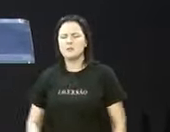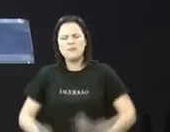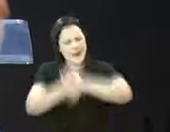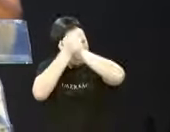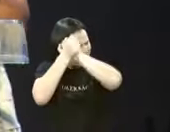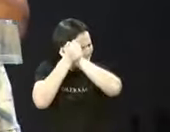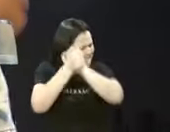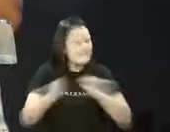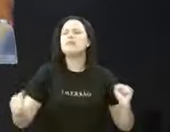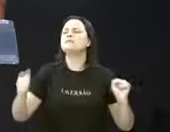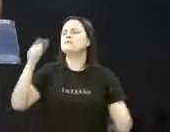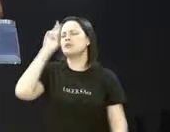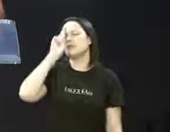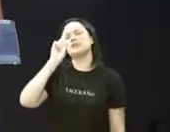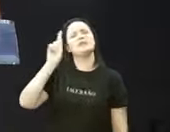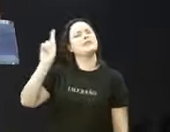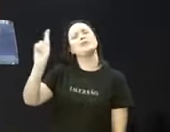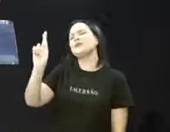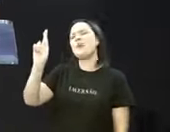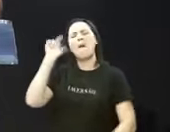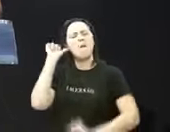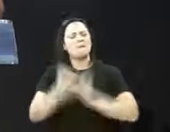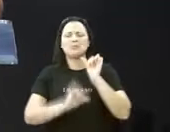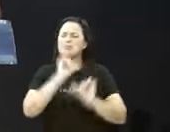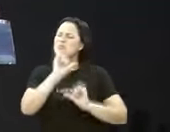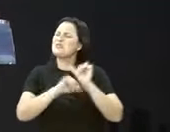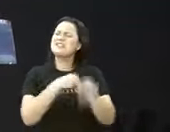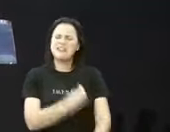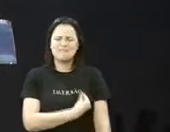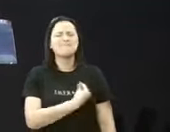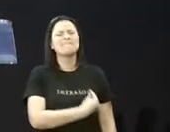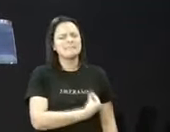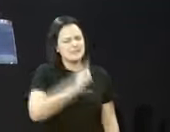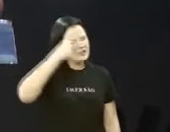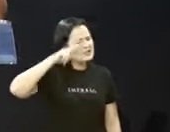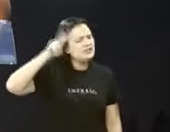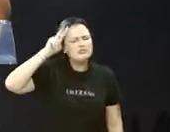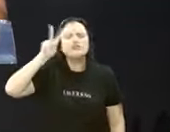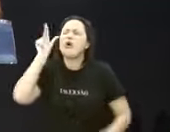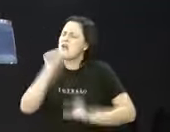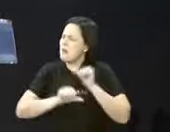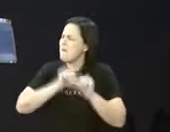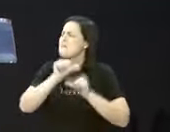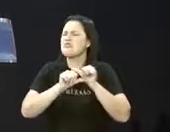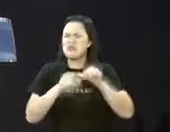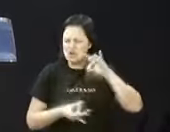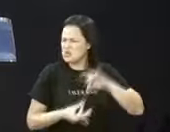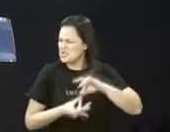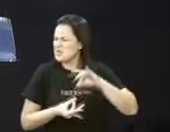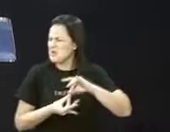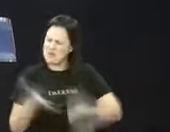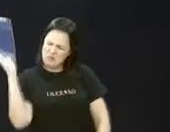noite, Senhor. Muda histórias nessa noite. Todo espírito que não te louva, nós